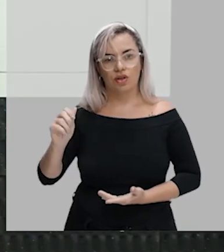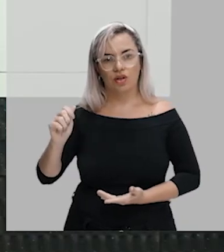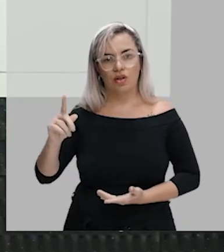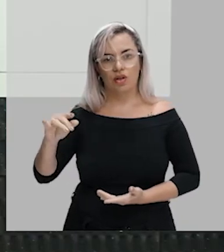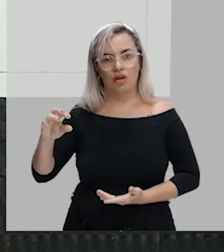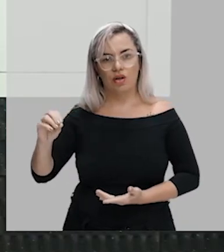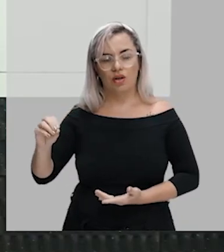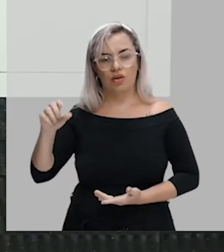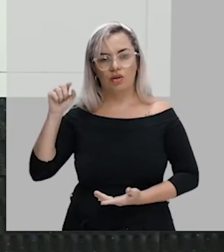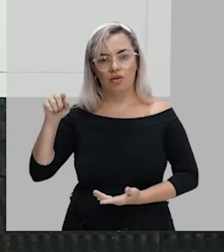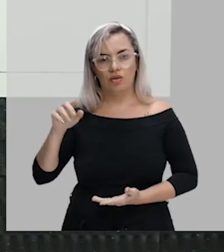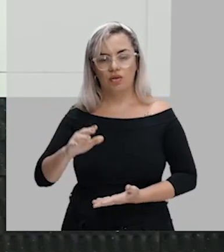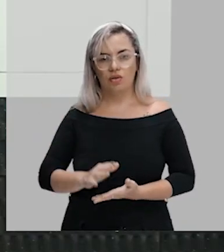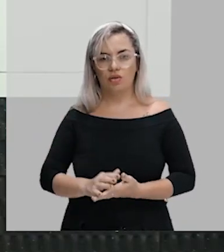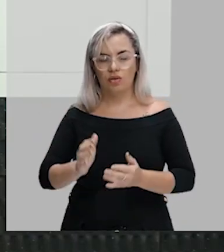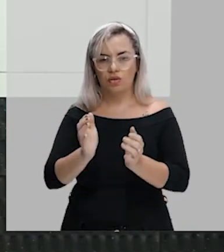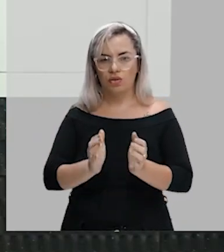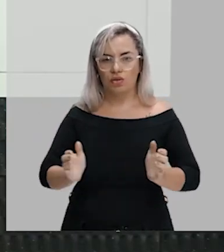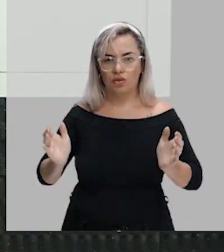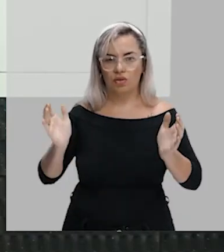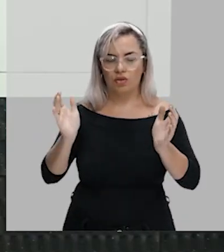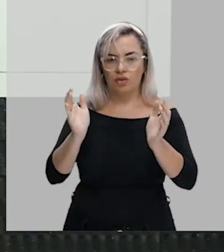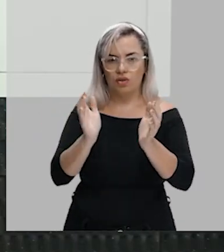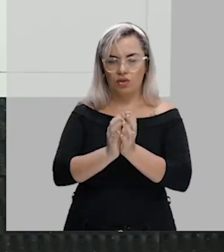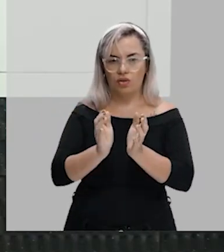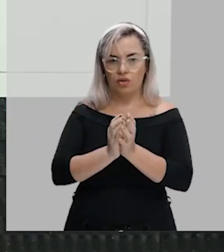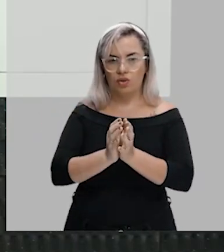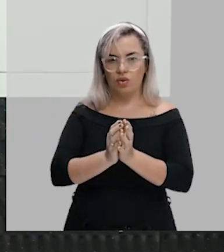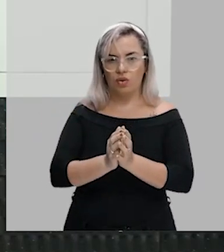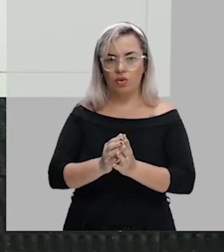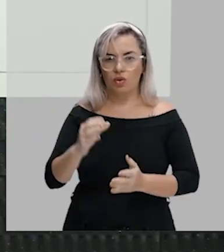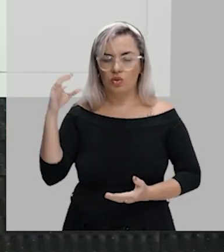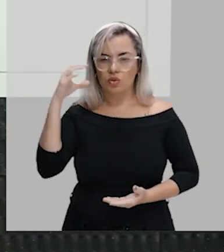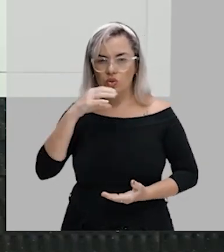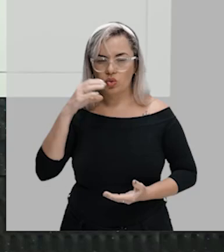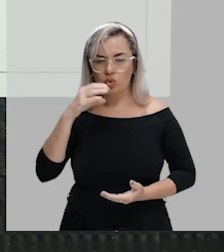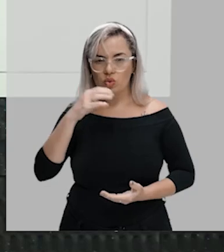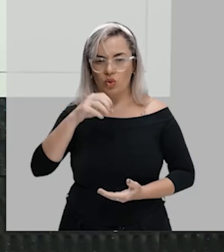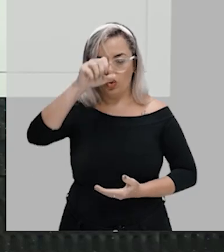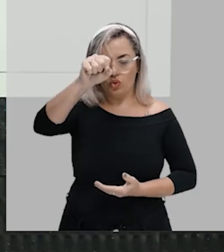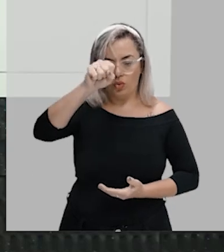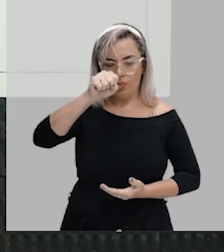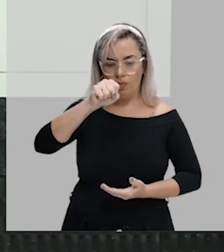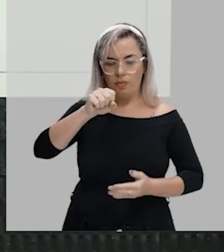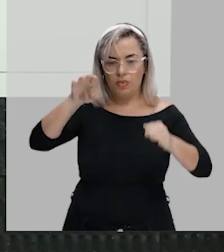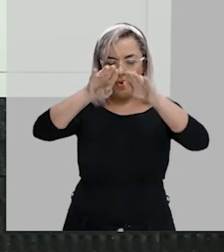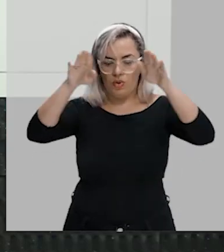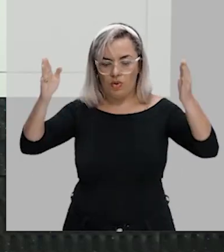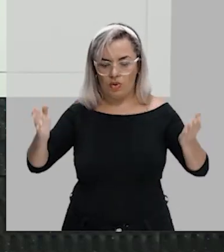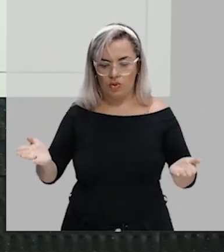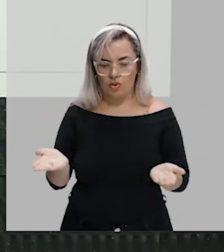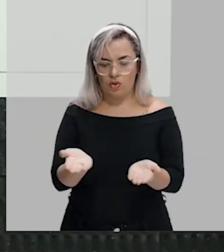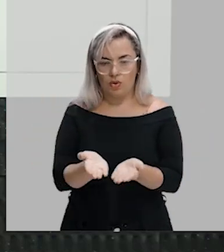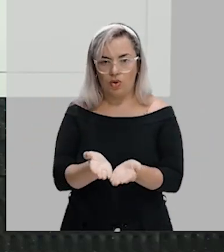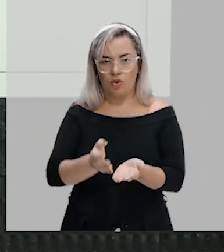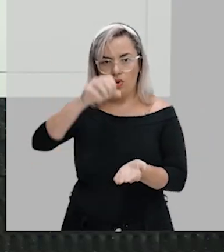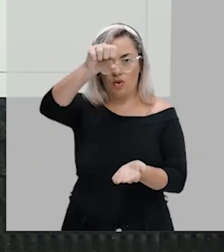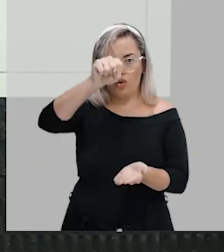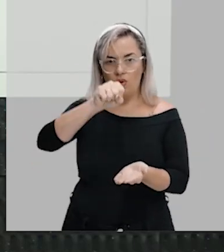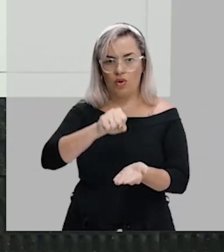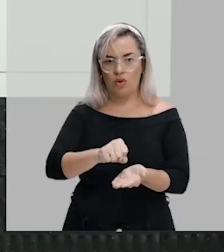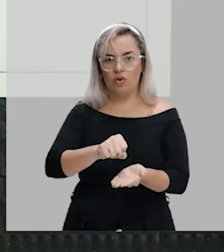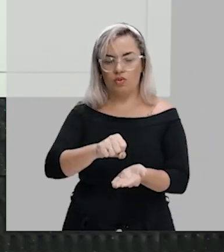no grupo dos micro-ondas, né? A onda de rádio é um tipo de onda em que eu tenho